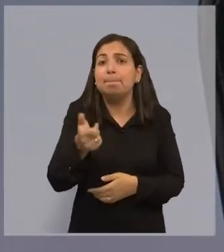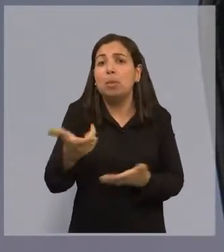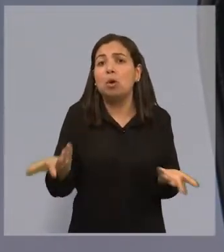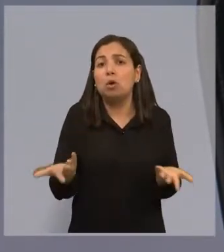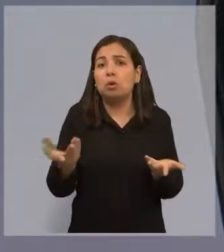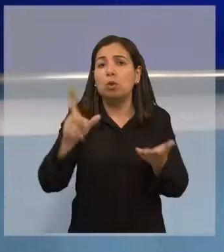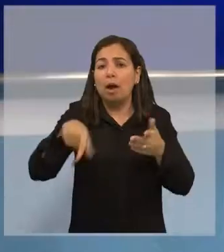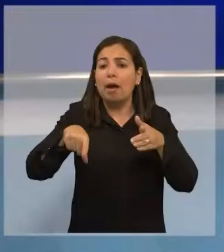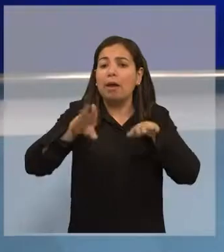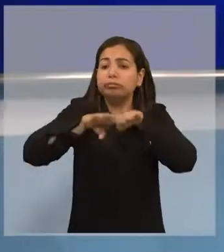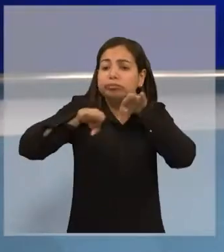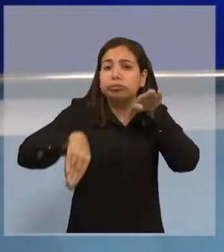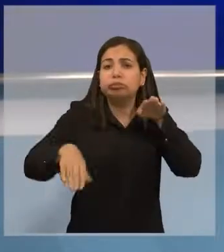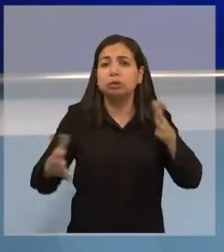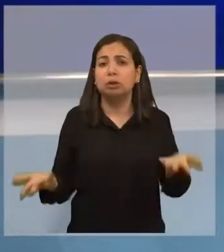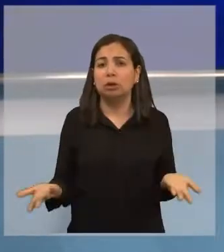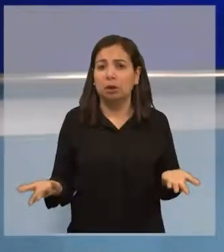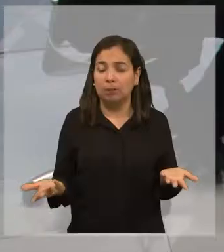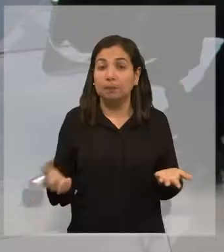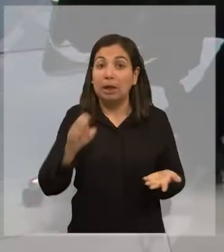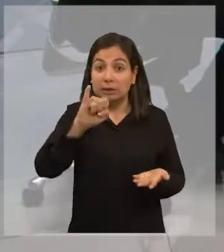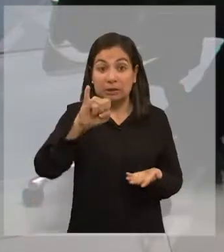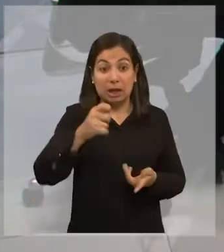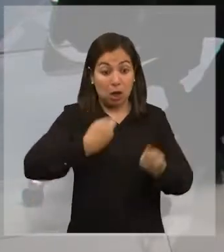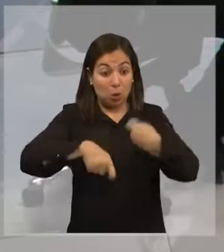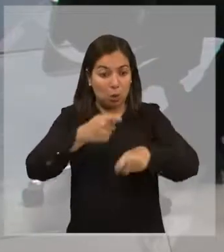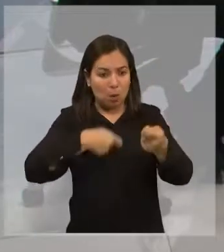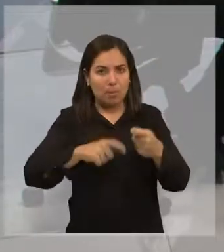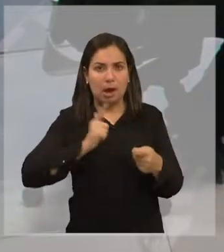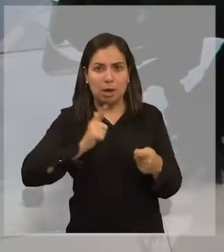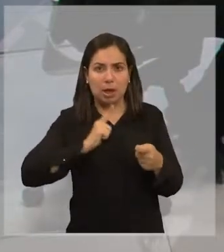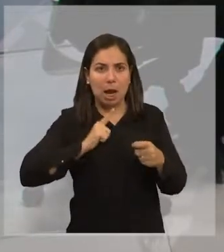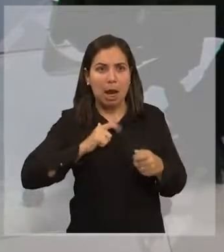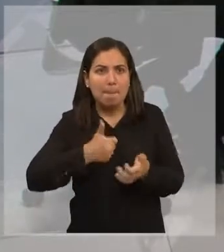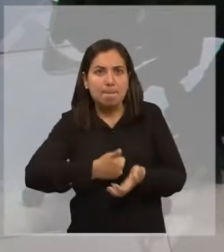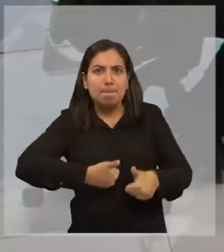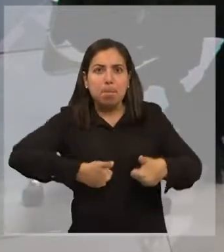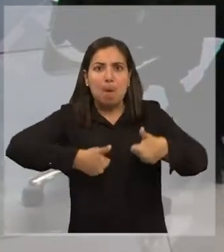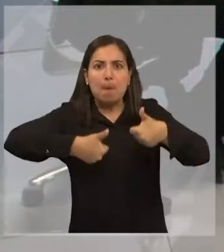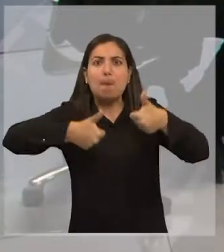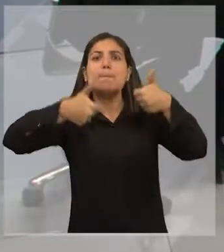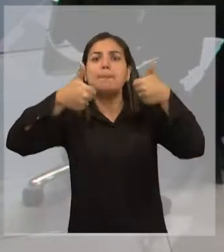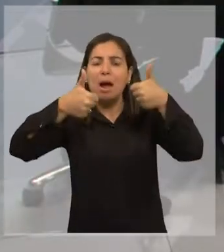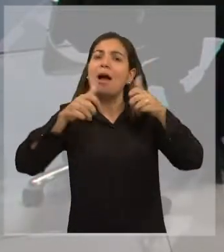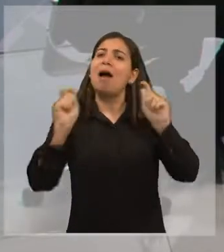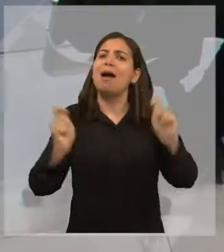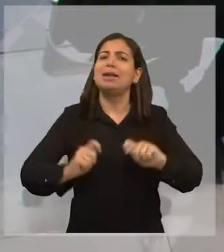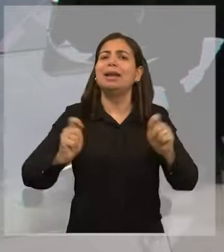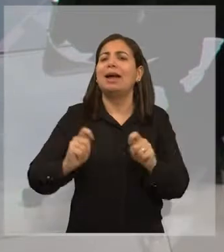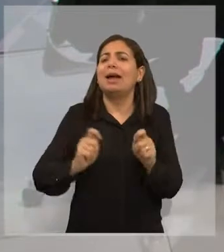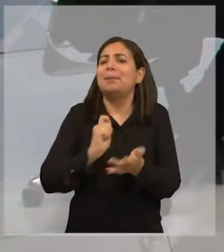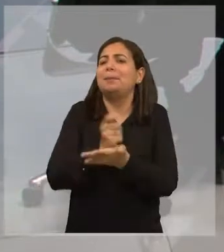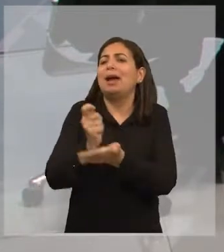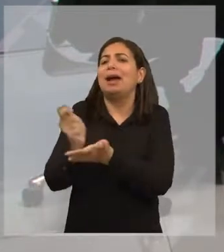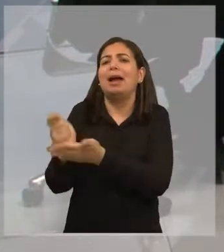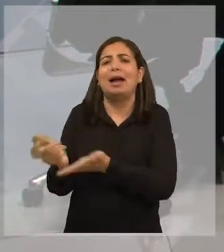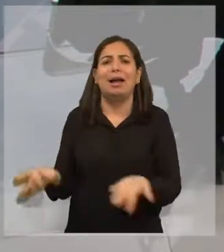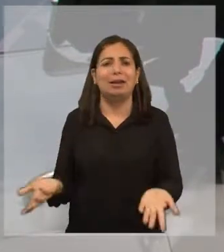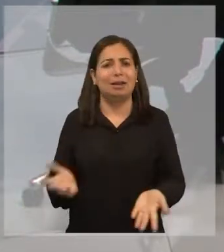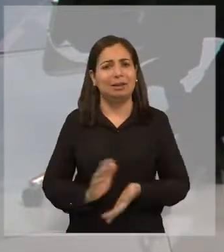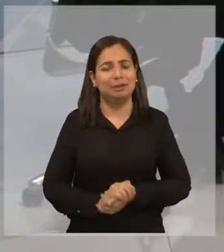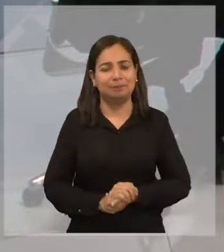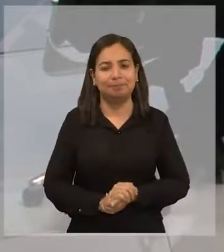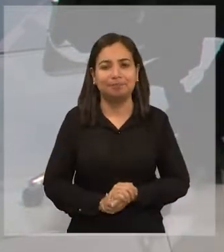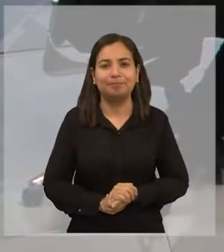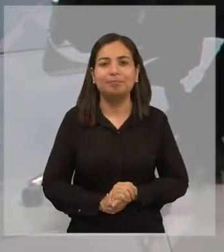é com base nessa realidade. Se a economia bombar, o país tiver condição, aí paga logo 2 salários. A primeira coisa que a gente tem que saber, eu não consigo saber